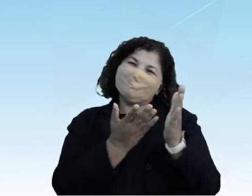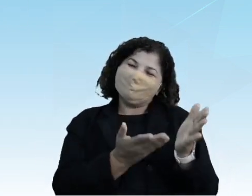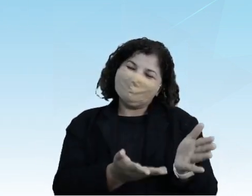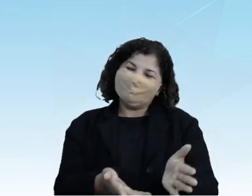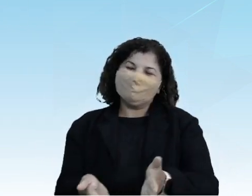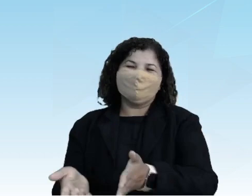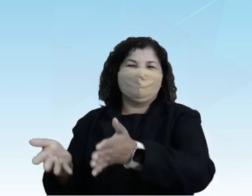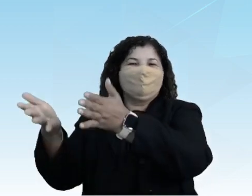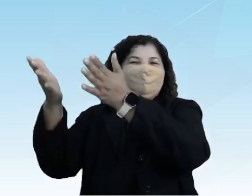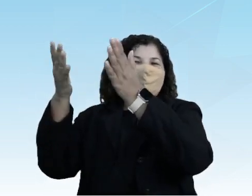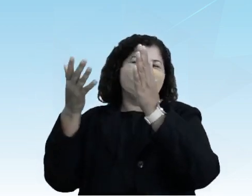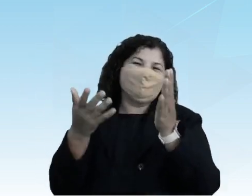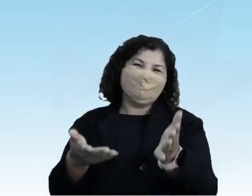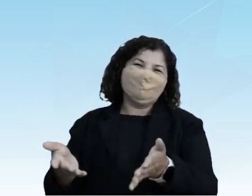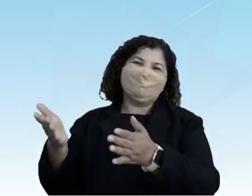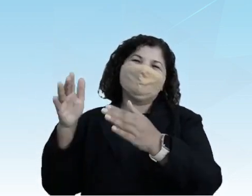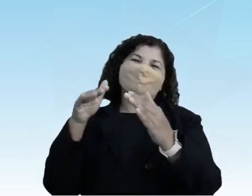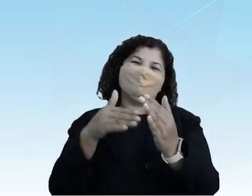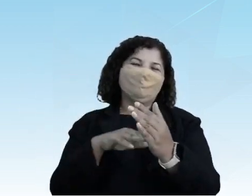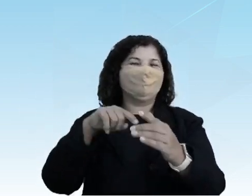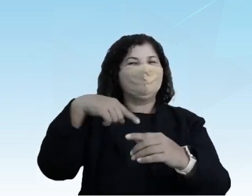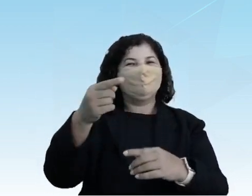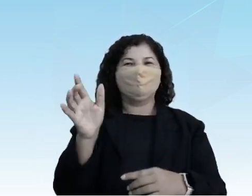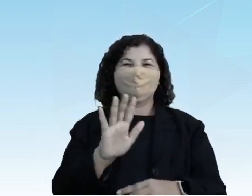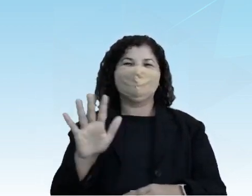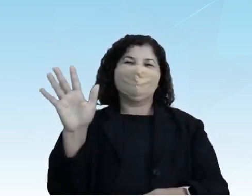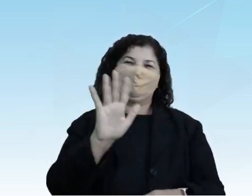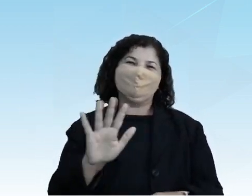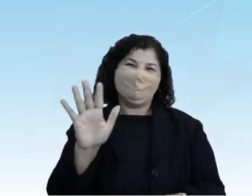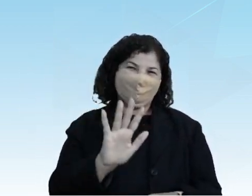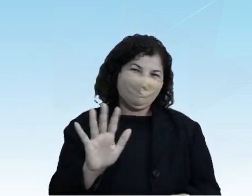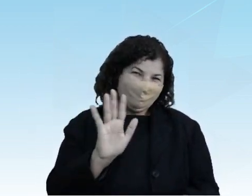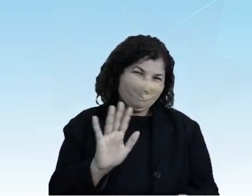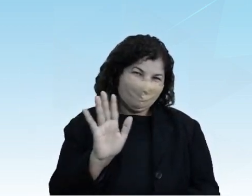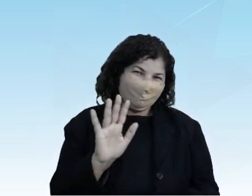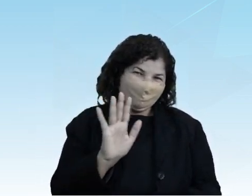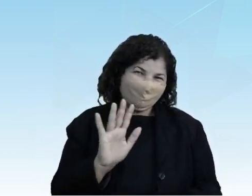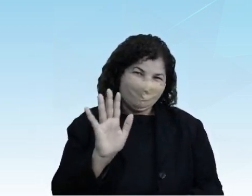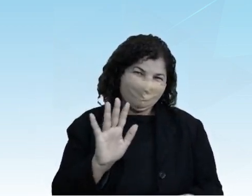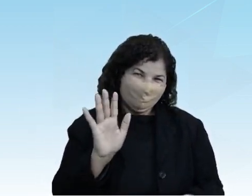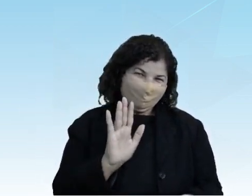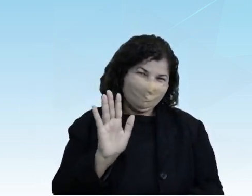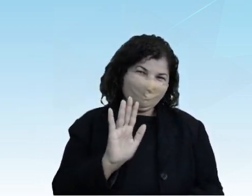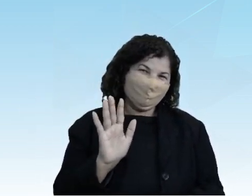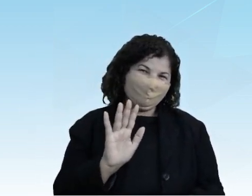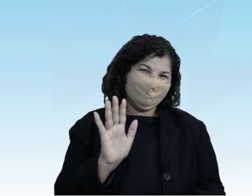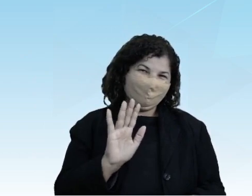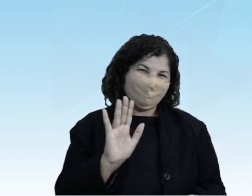da história. E até a próxima aula. Tchau, tchau. Tchauzinho. Aqui já vou eu,